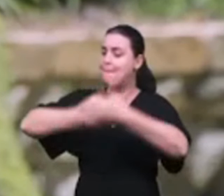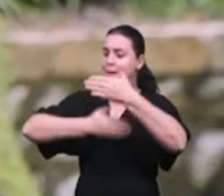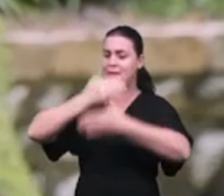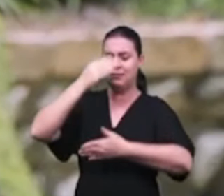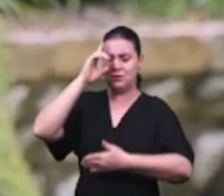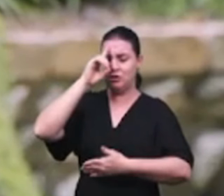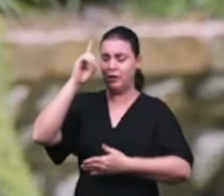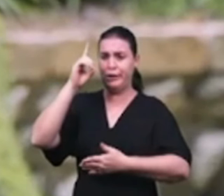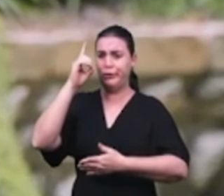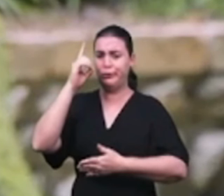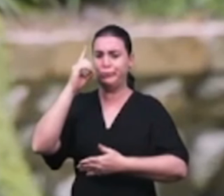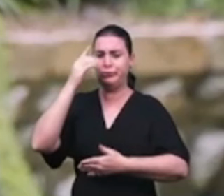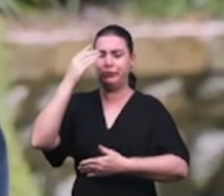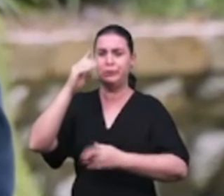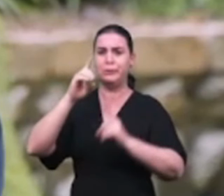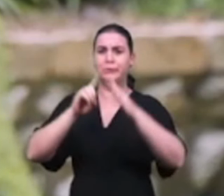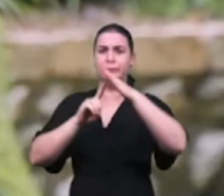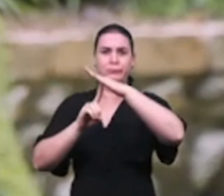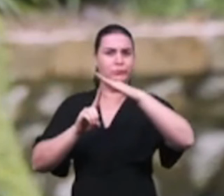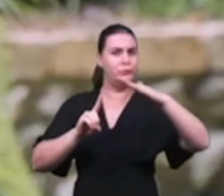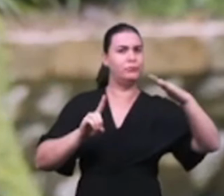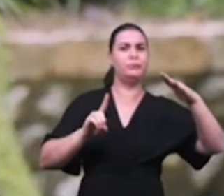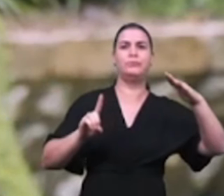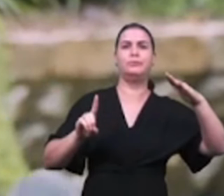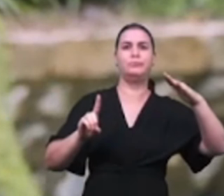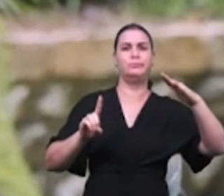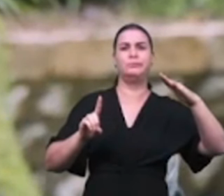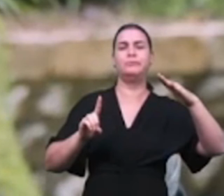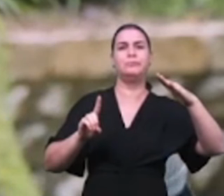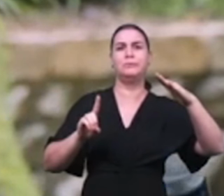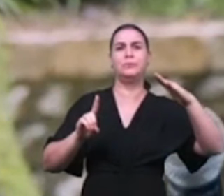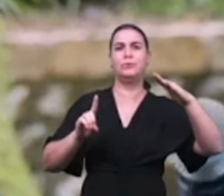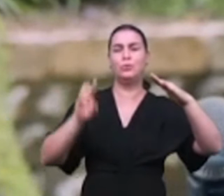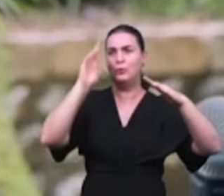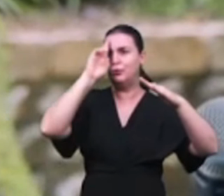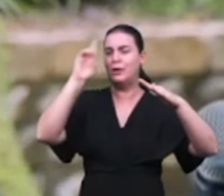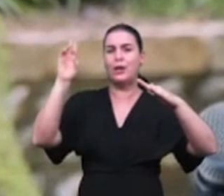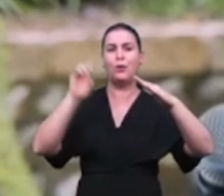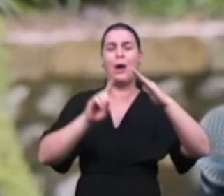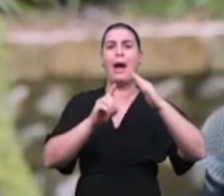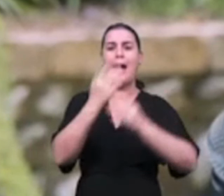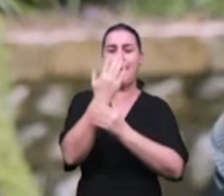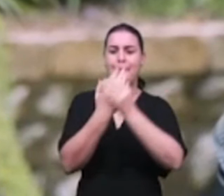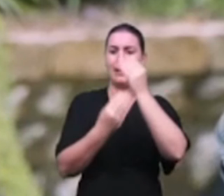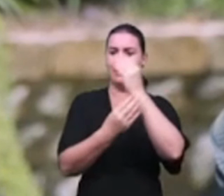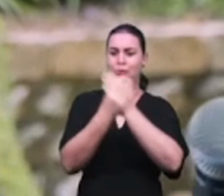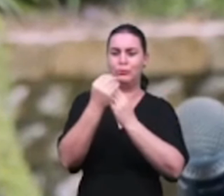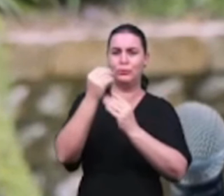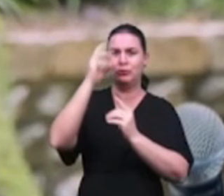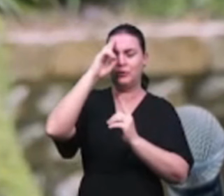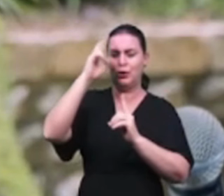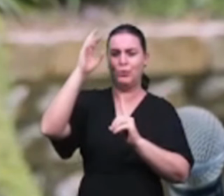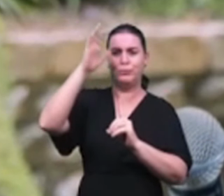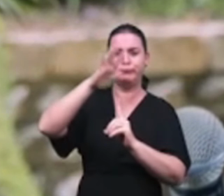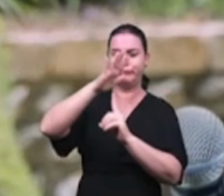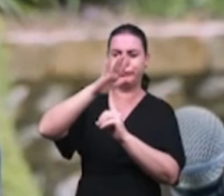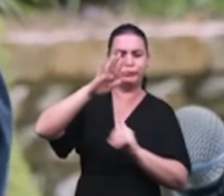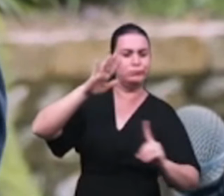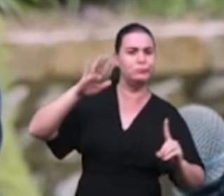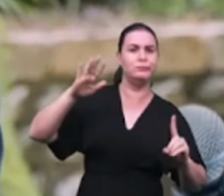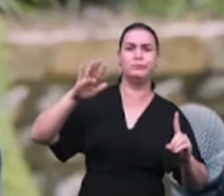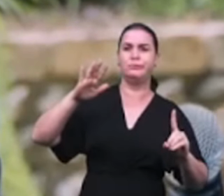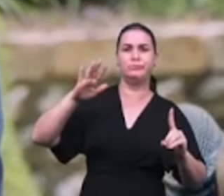aqui. Na verdade, ela não está presa. O Senhor se retira. Quantos grupos evangélicos